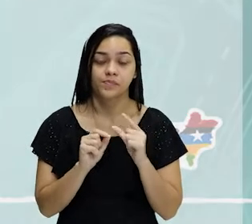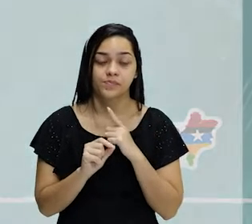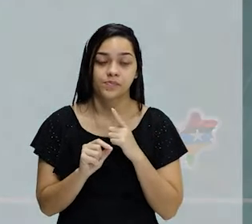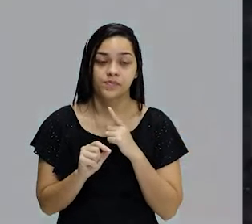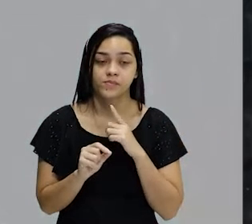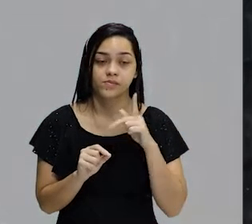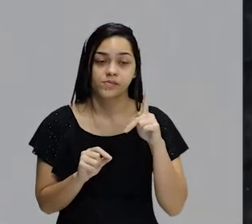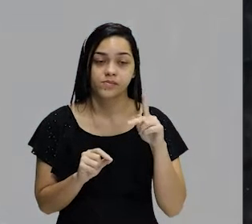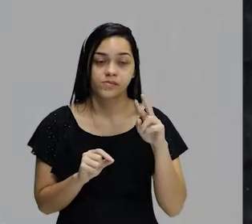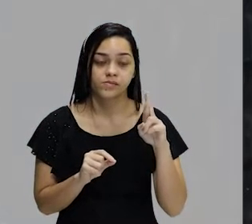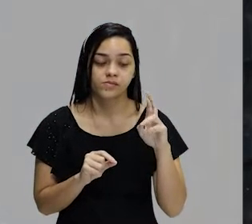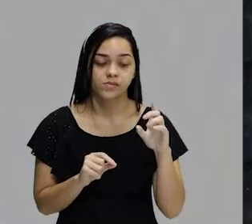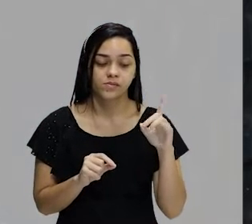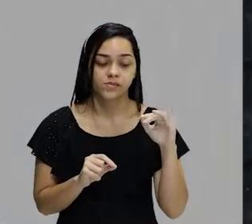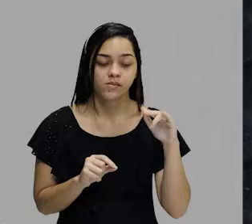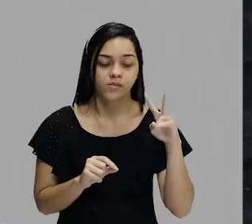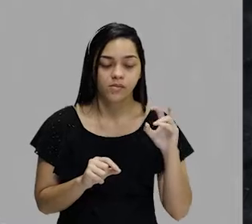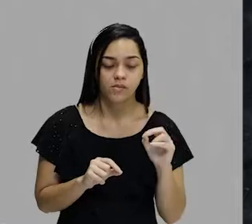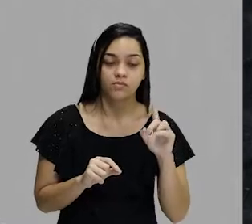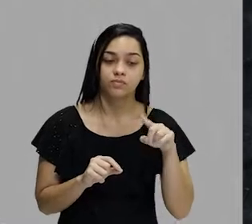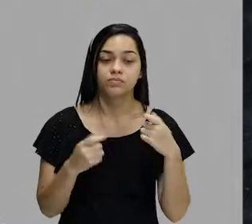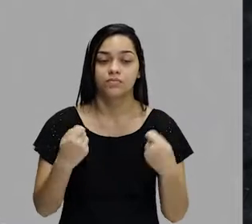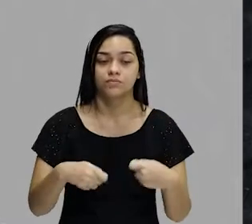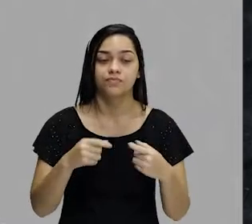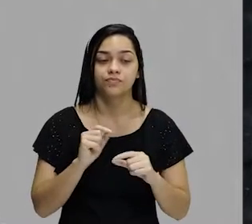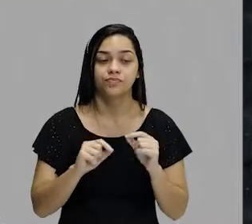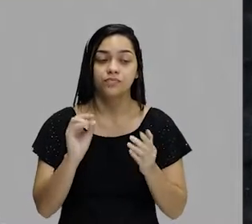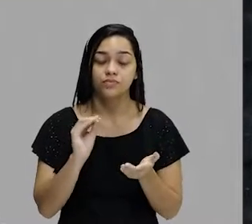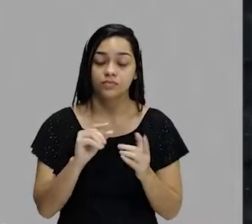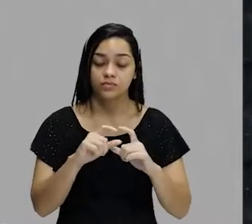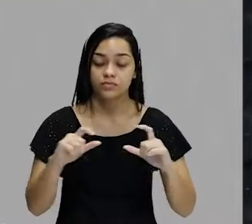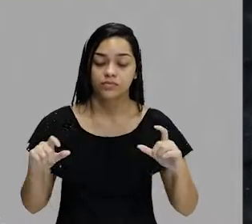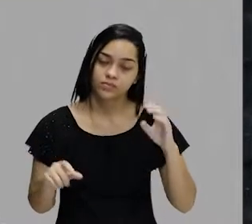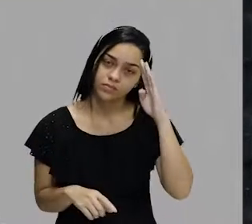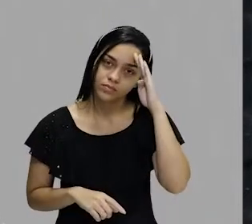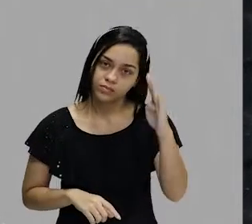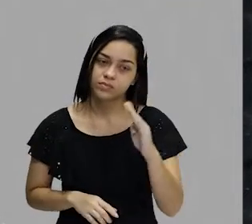predicativo do sujeito. É necessário é uma oração principal.